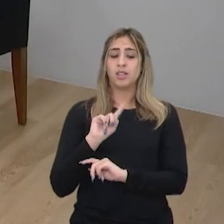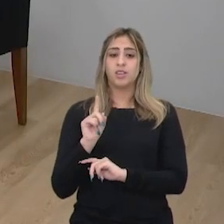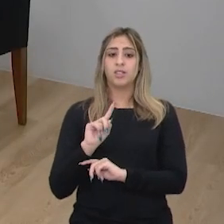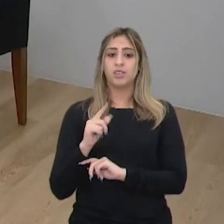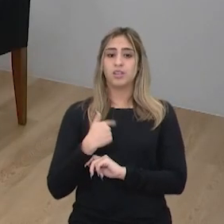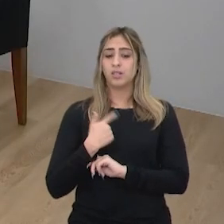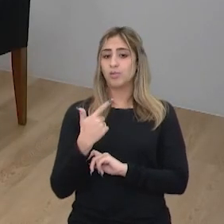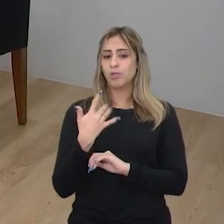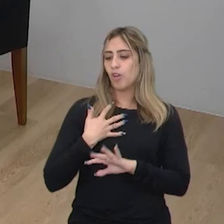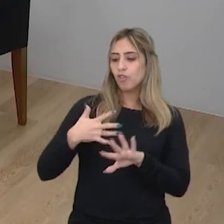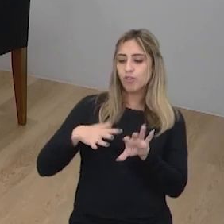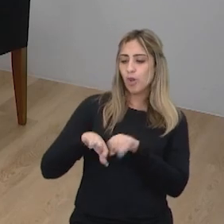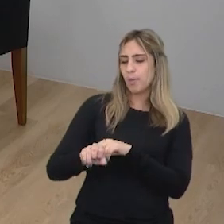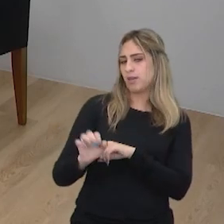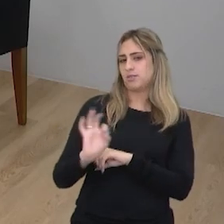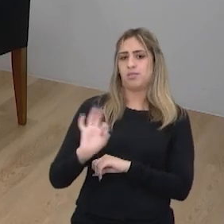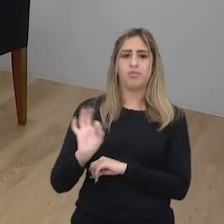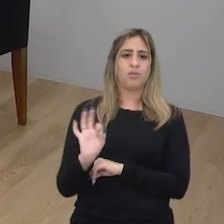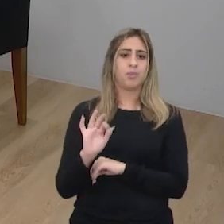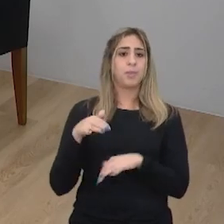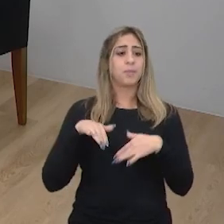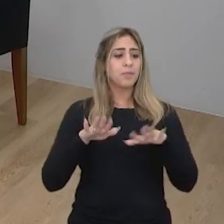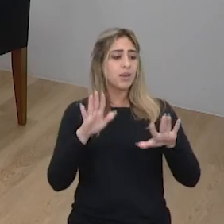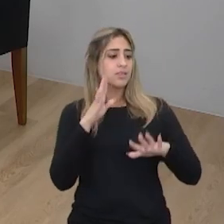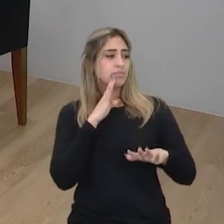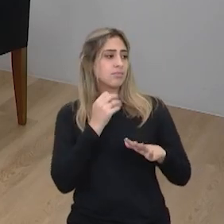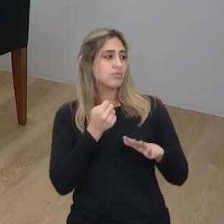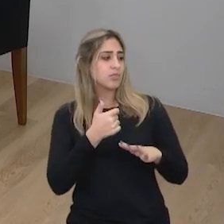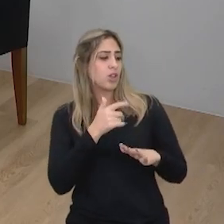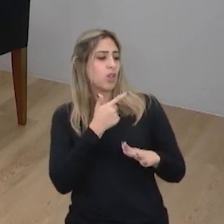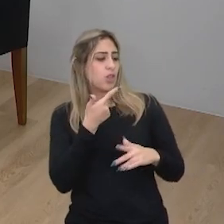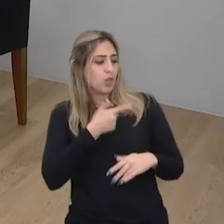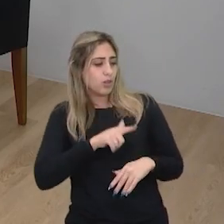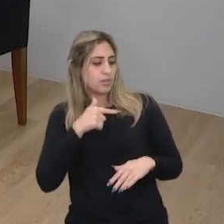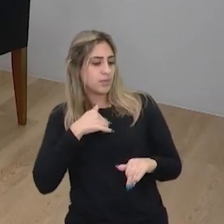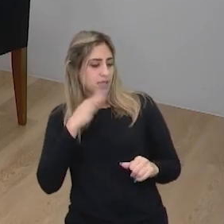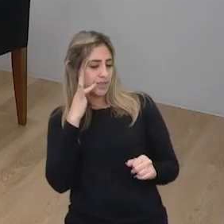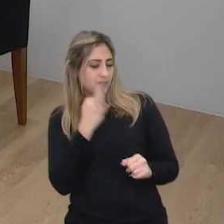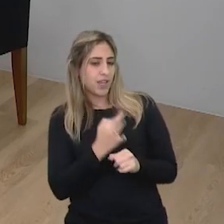não tenho essa formação, mas praticamente todas as minhas